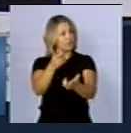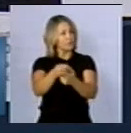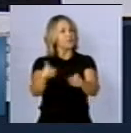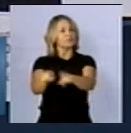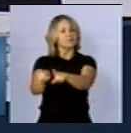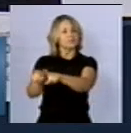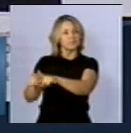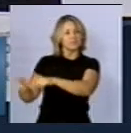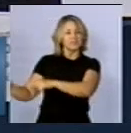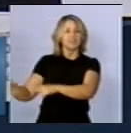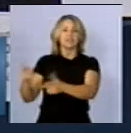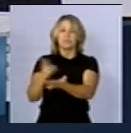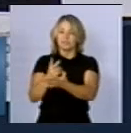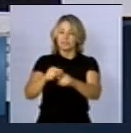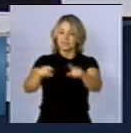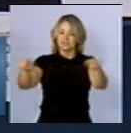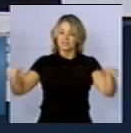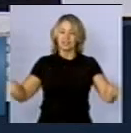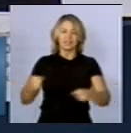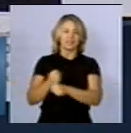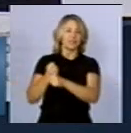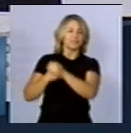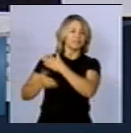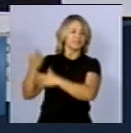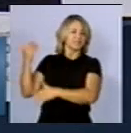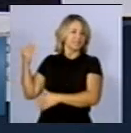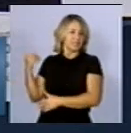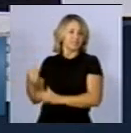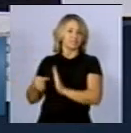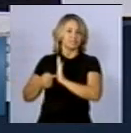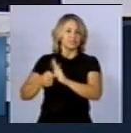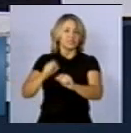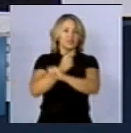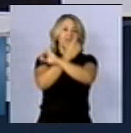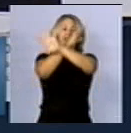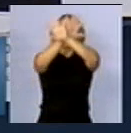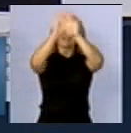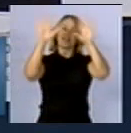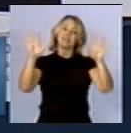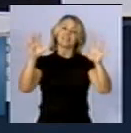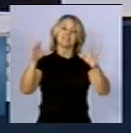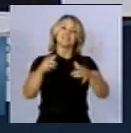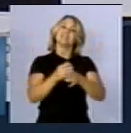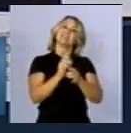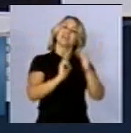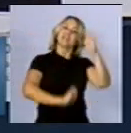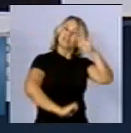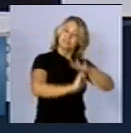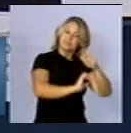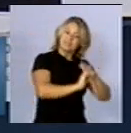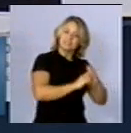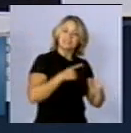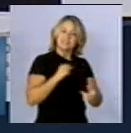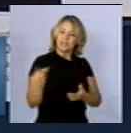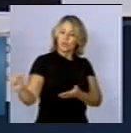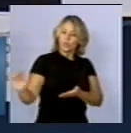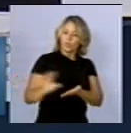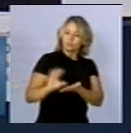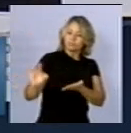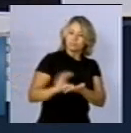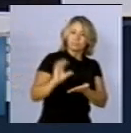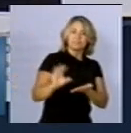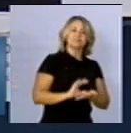pública nessa mesma sala o ano passado em que ficou claro que a companhia que alfere lucros com a sua exploração